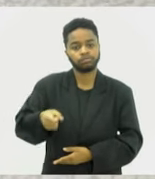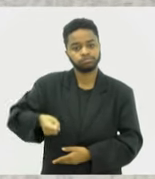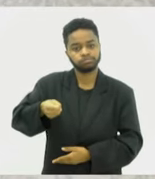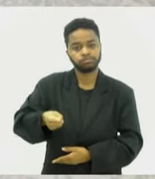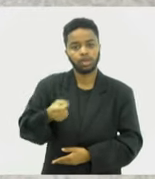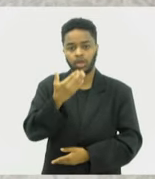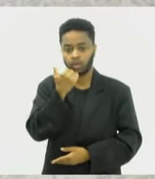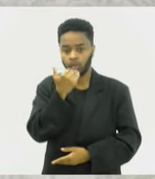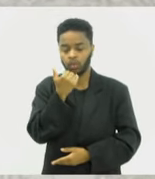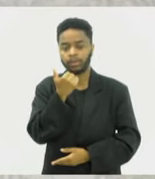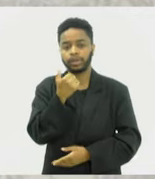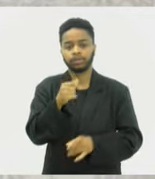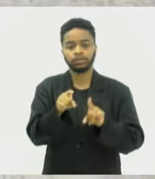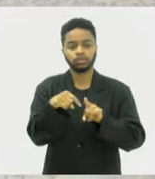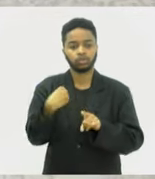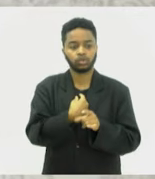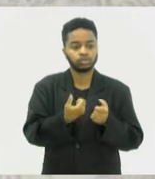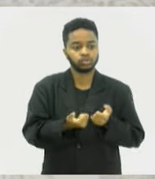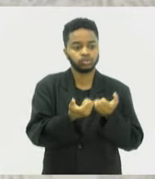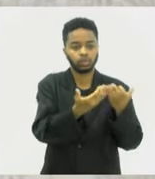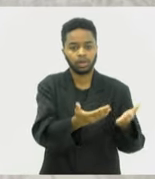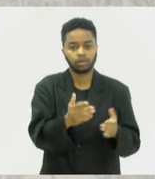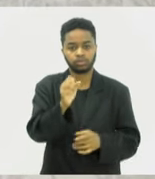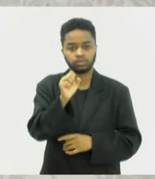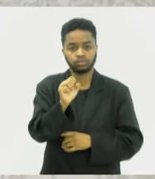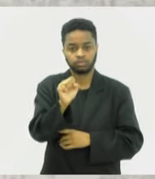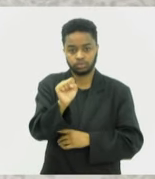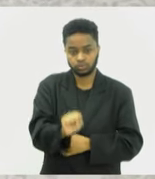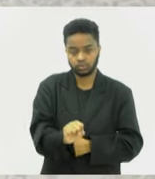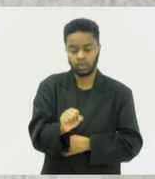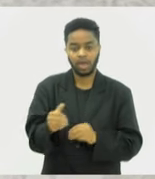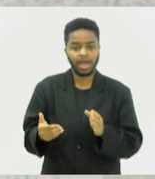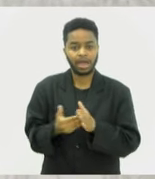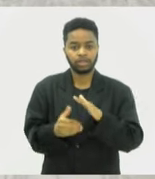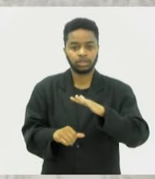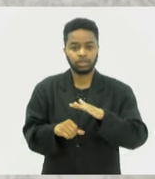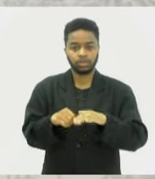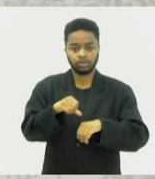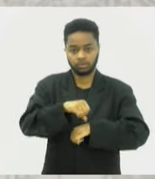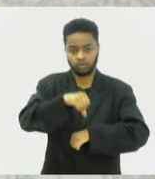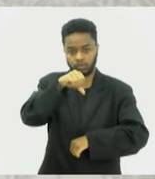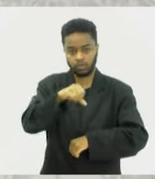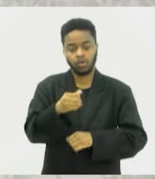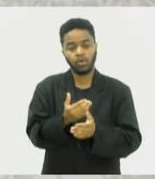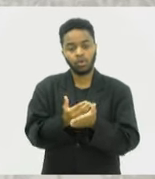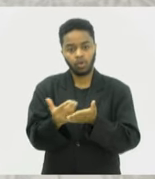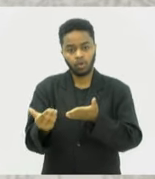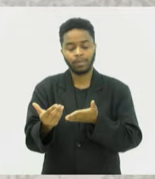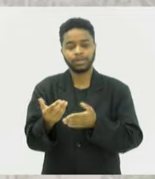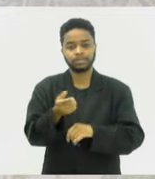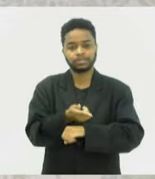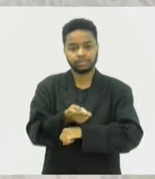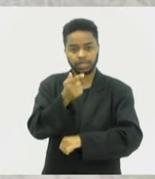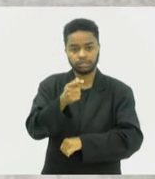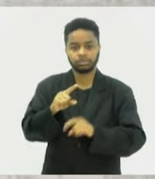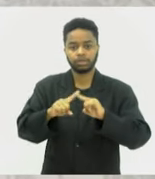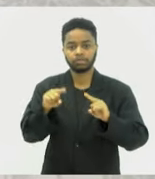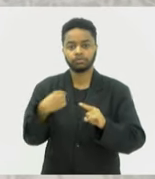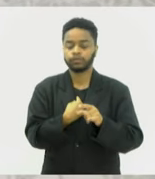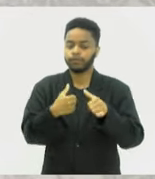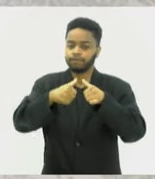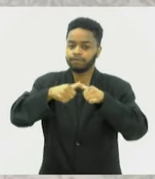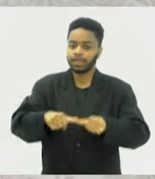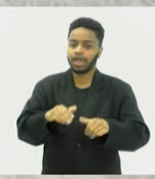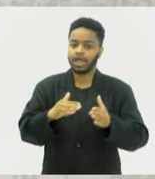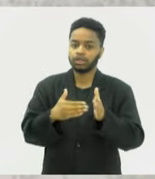perecível para a gente poder doar para o Sul até as 9 horas da noite. O evento começa às 19 horas, até as 9 horas da noite. A gente vai estar lá arrecadando